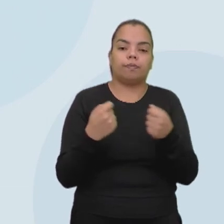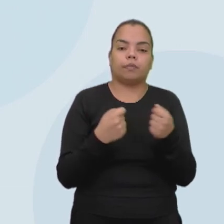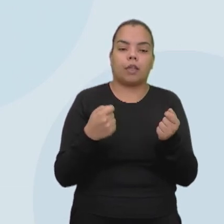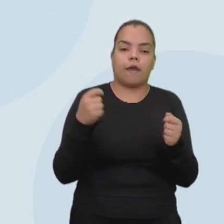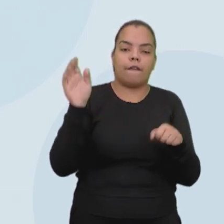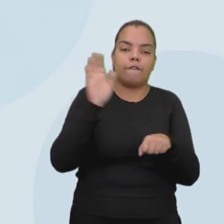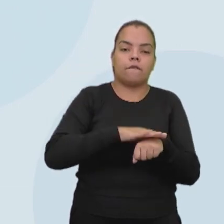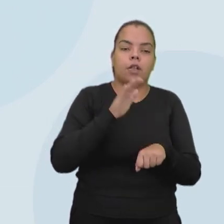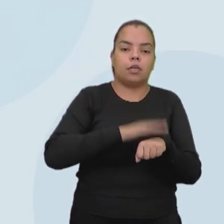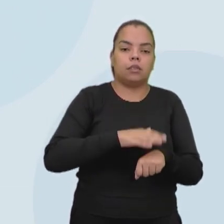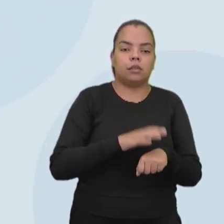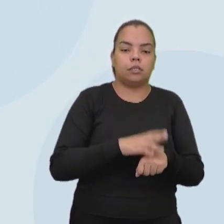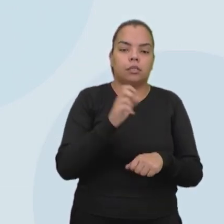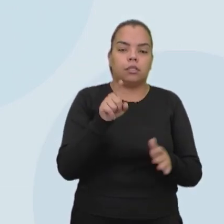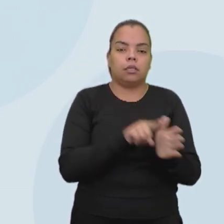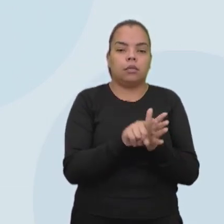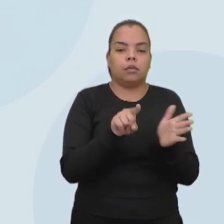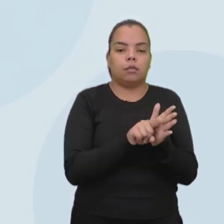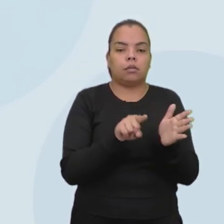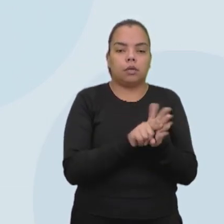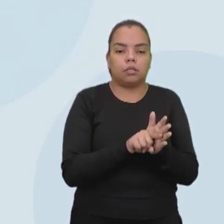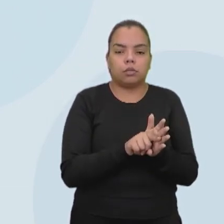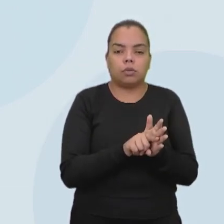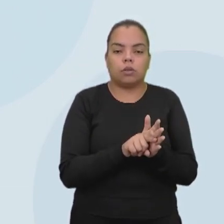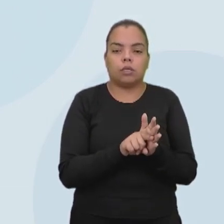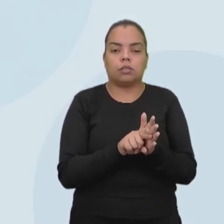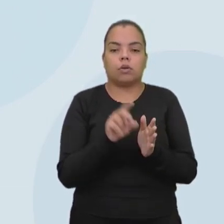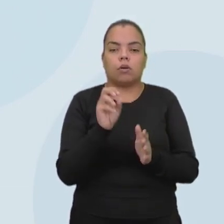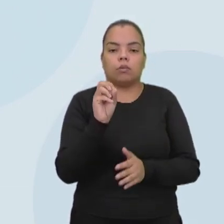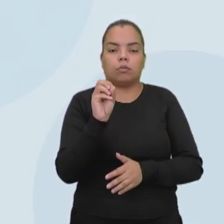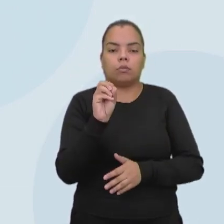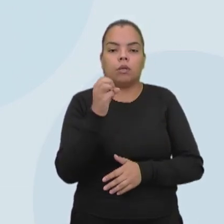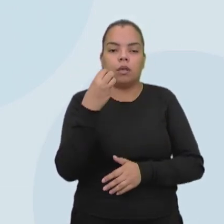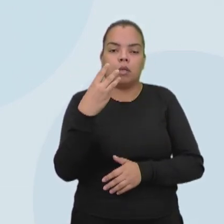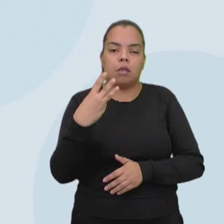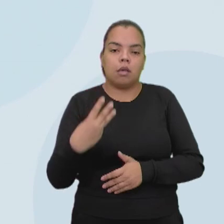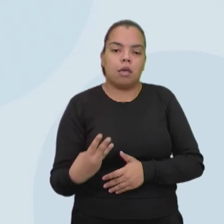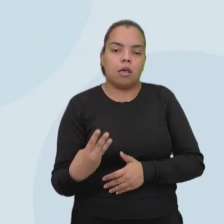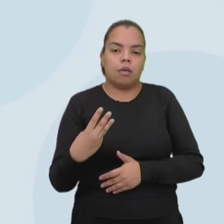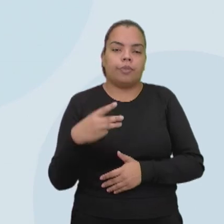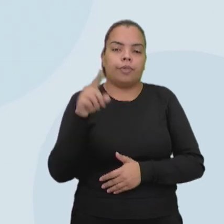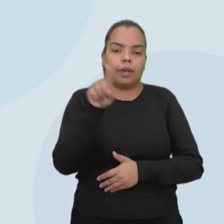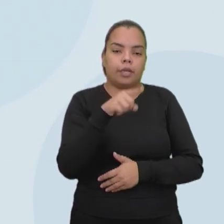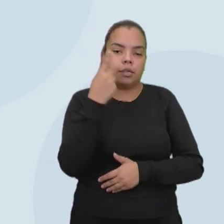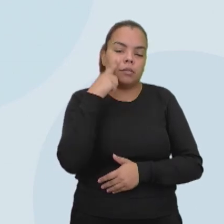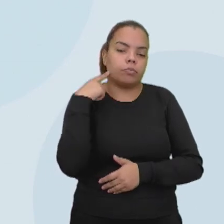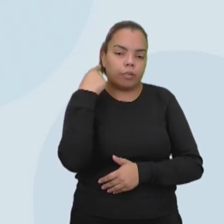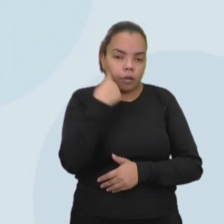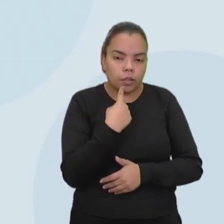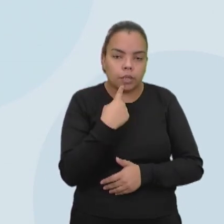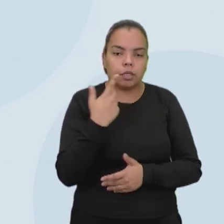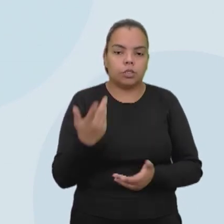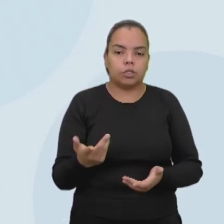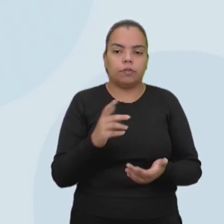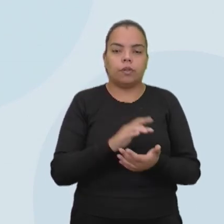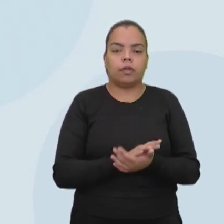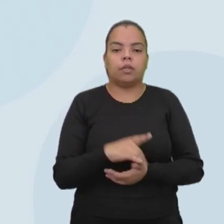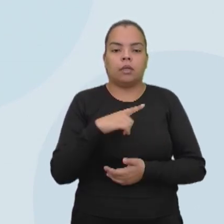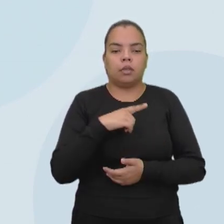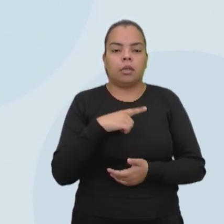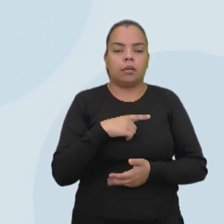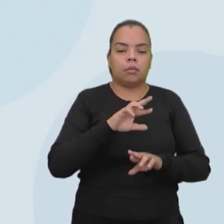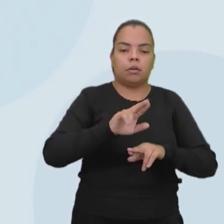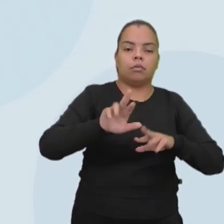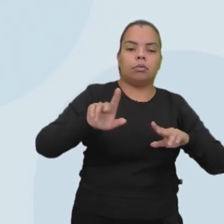envolver conceitos demográficos como natalidade, mortalidade, pirâmide etária, dentre outros. E aí temos aí até